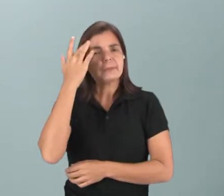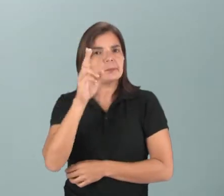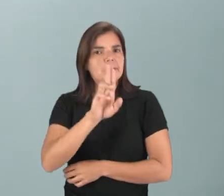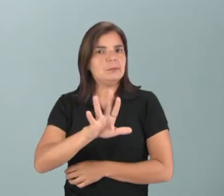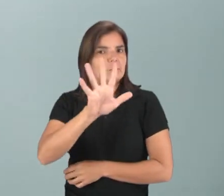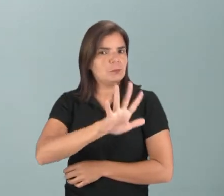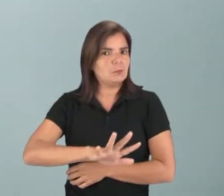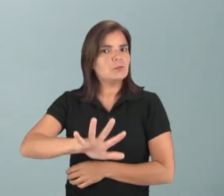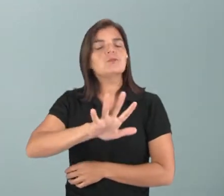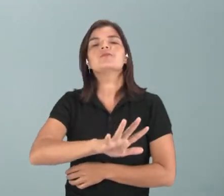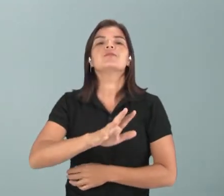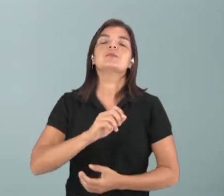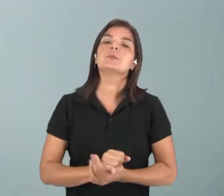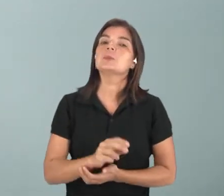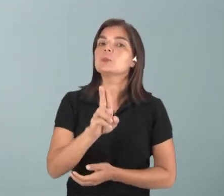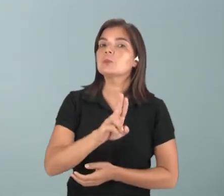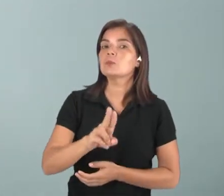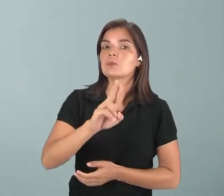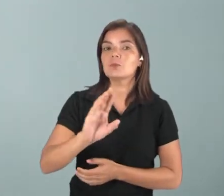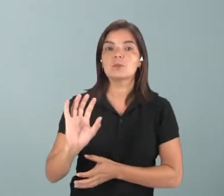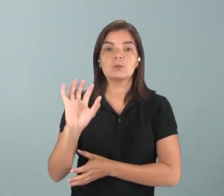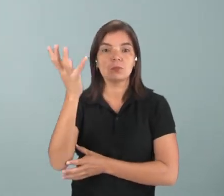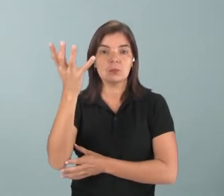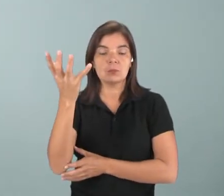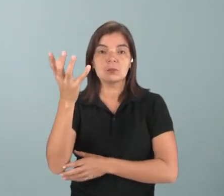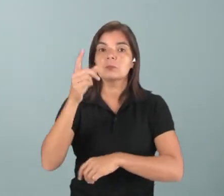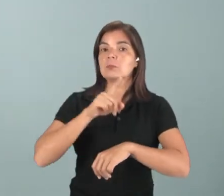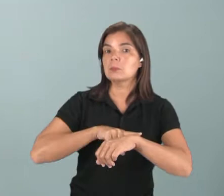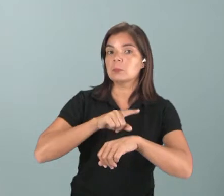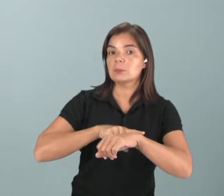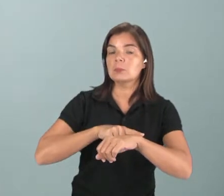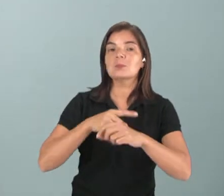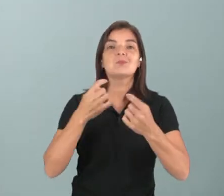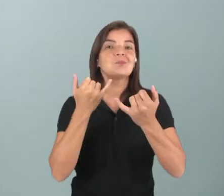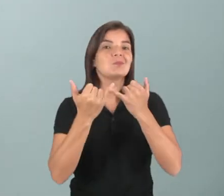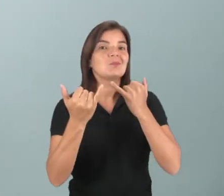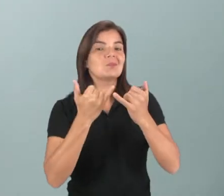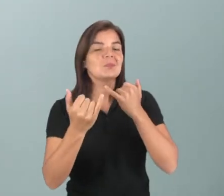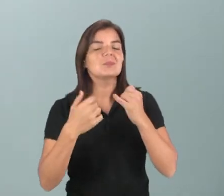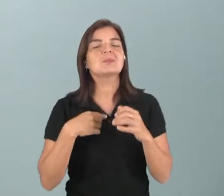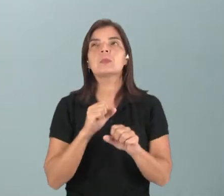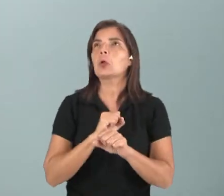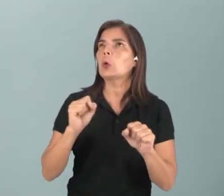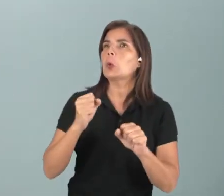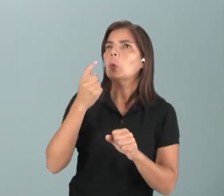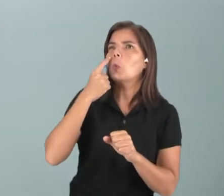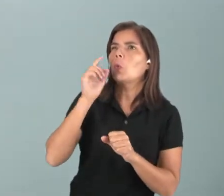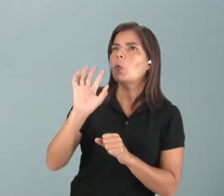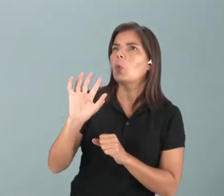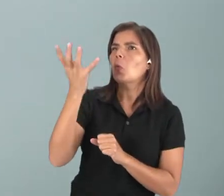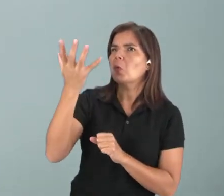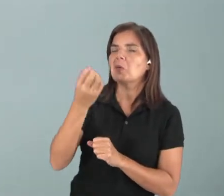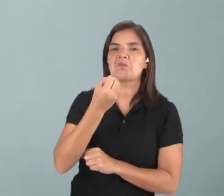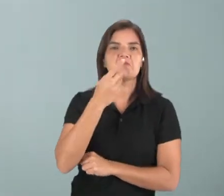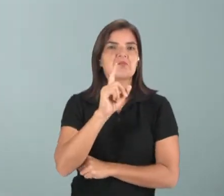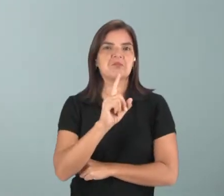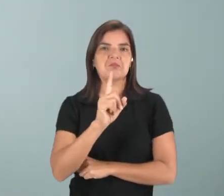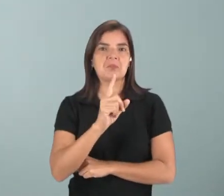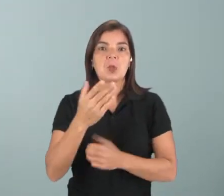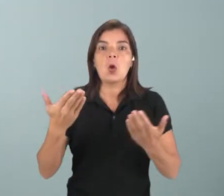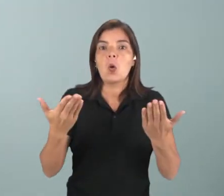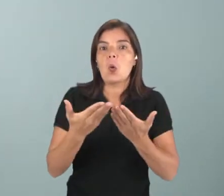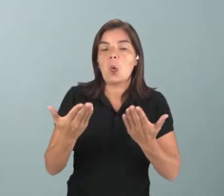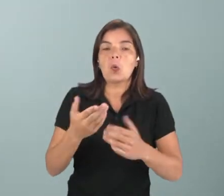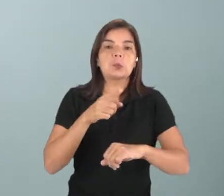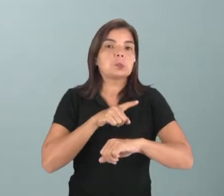pessoas, no geral, usem clima e tempo como sinônimos, né? A pessoa acorda e diz, hoje o clima não está bom, hoje